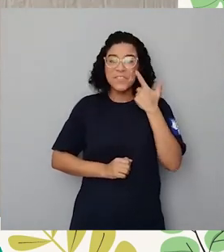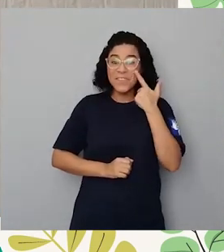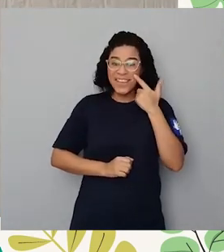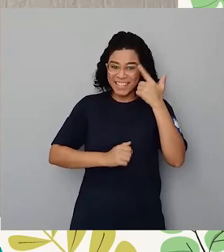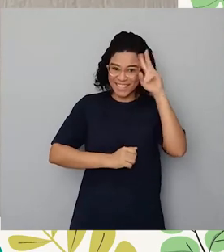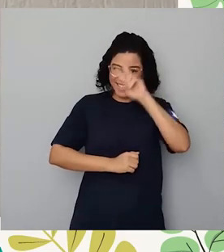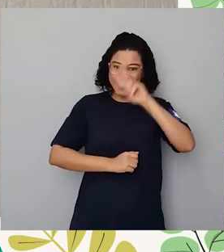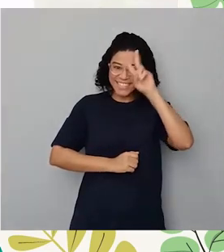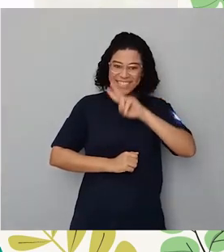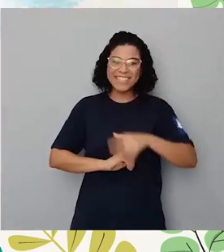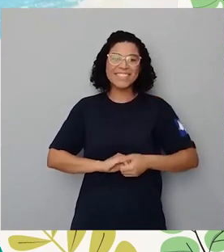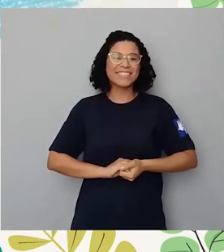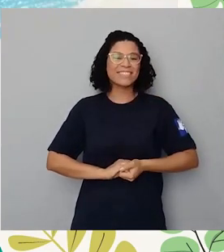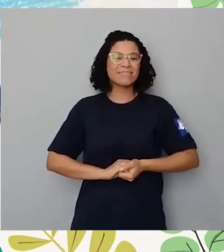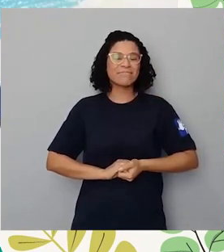ouvir a história?